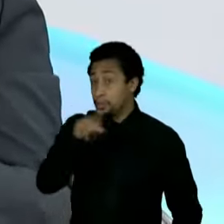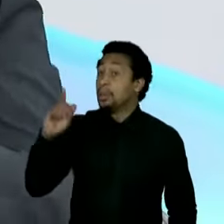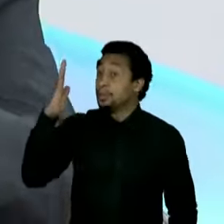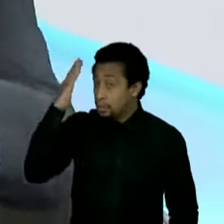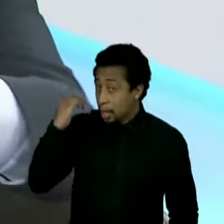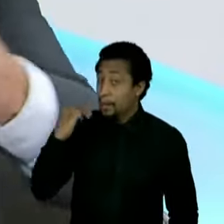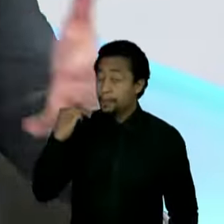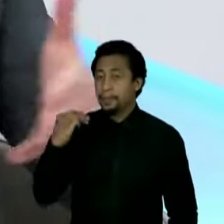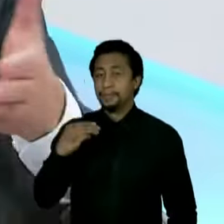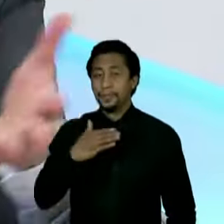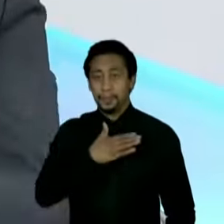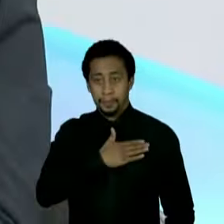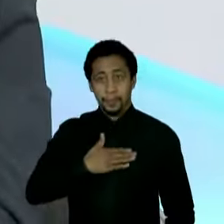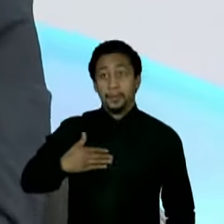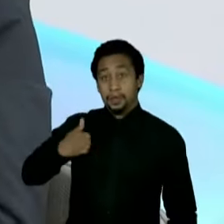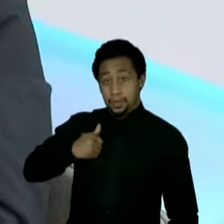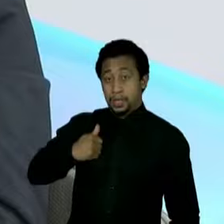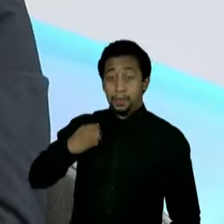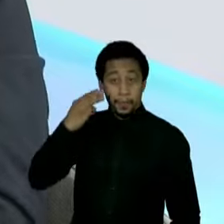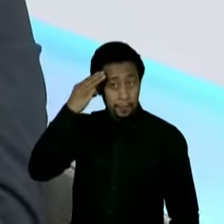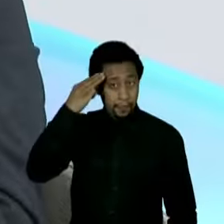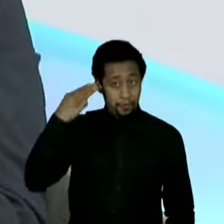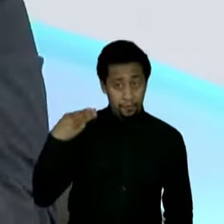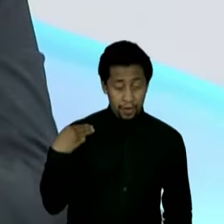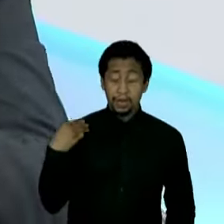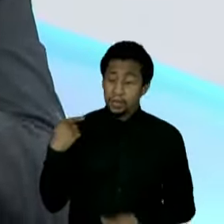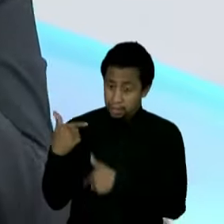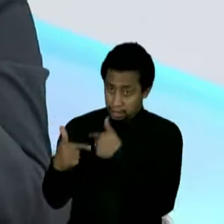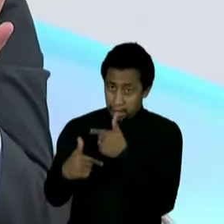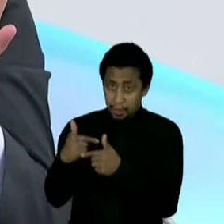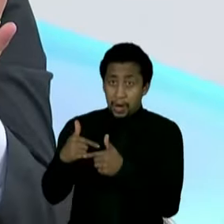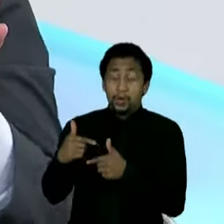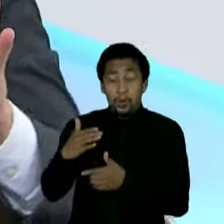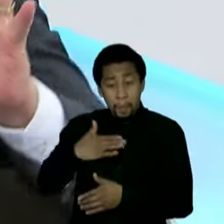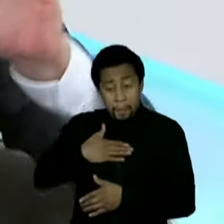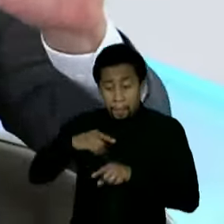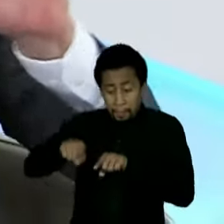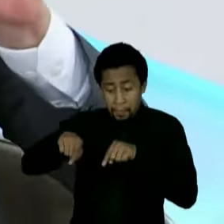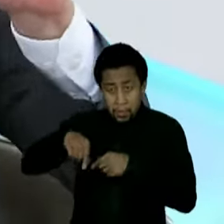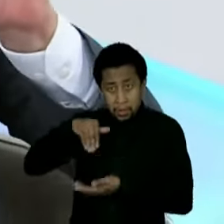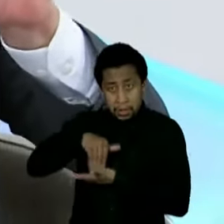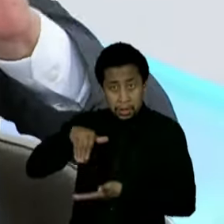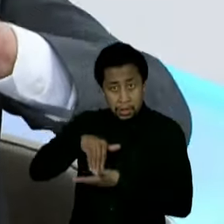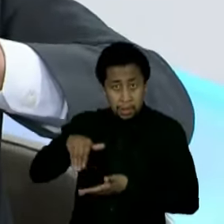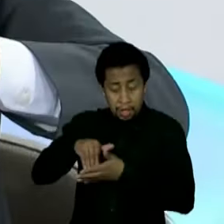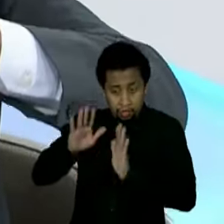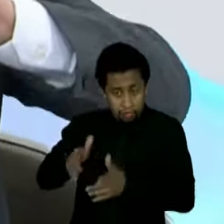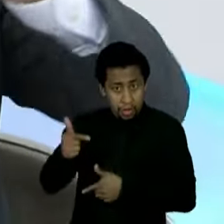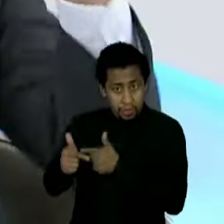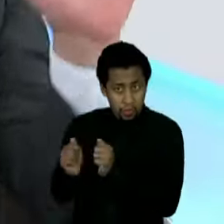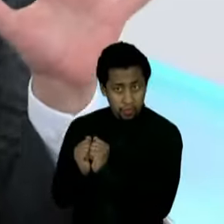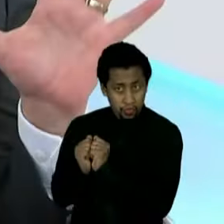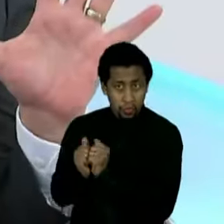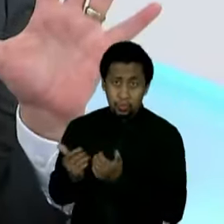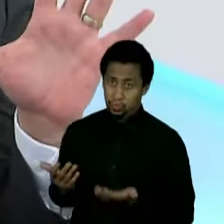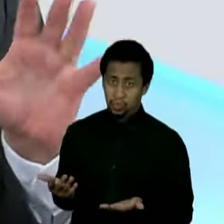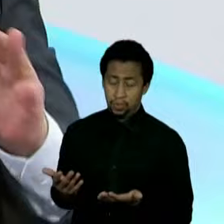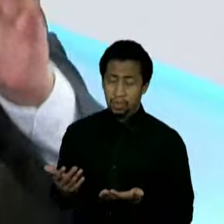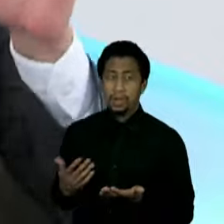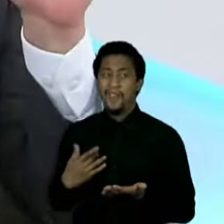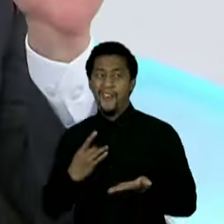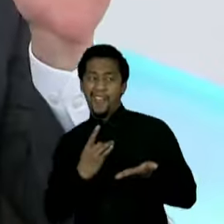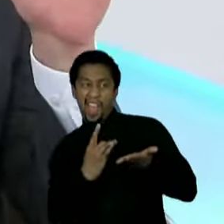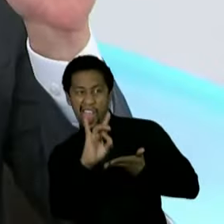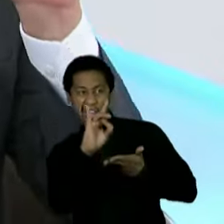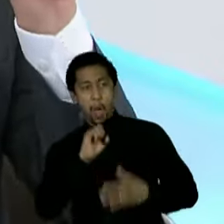meu gabinete. Então, nós tínhamos uma convivência ali. Eu evito... Eu não tenho o mesmo perfil de ficar destilando broncas e ódios.